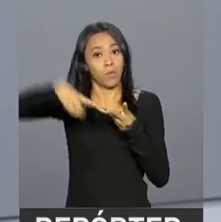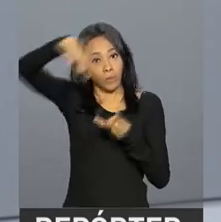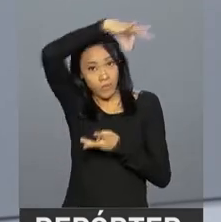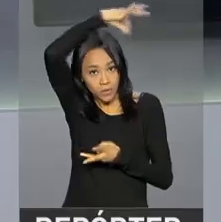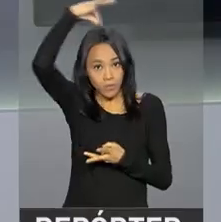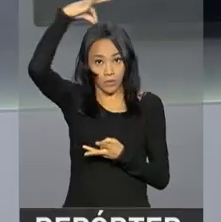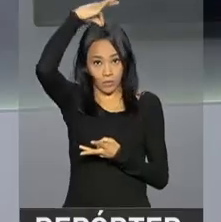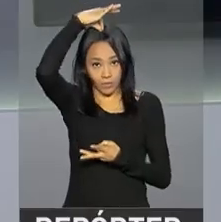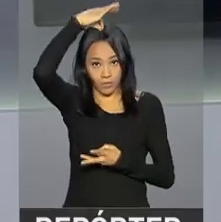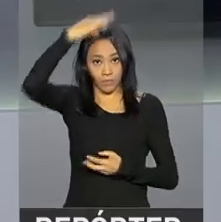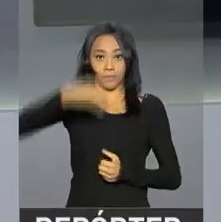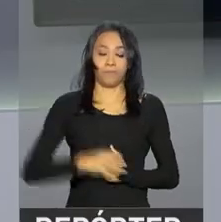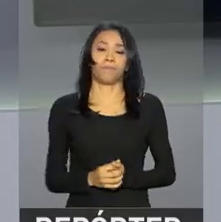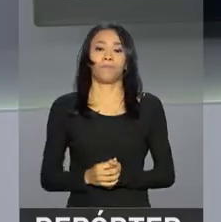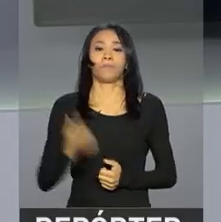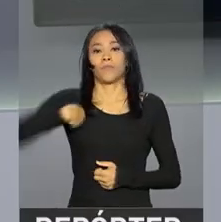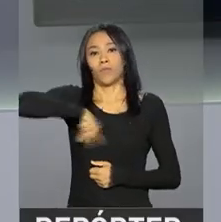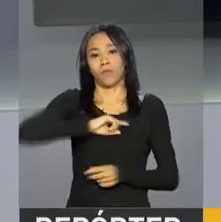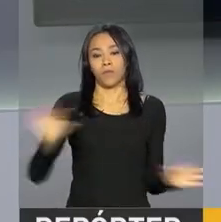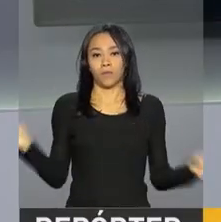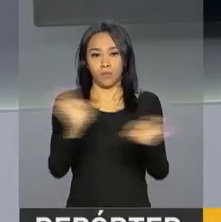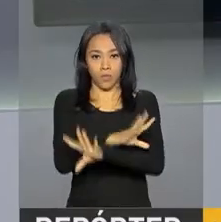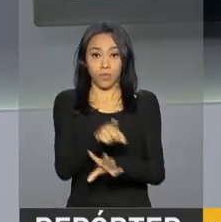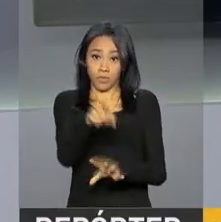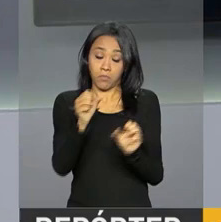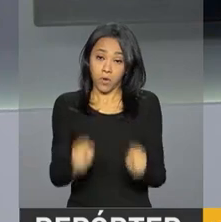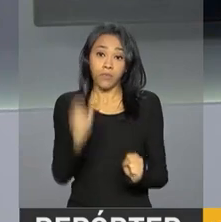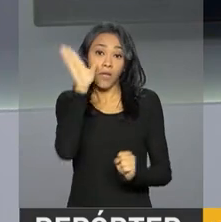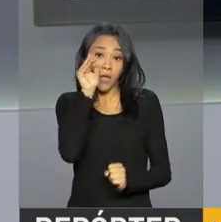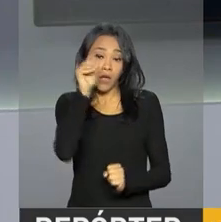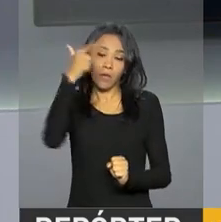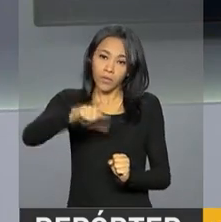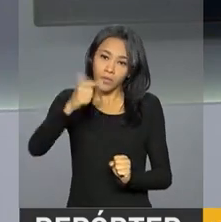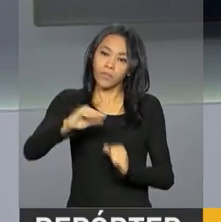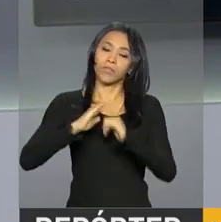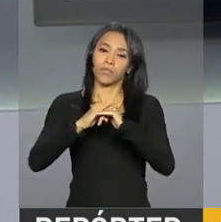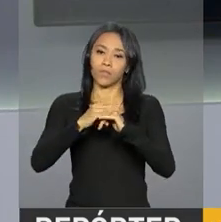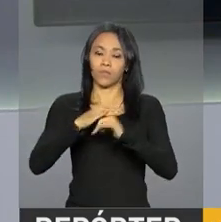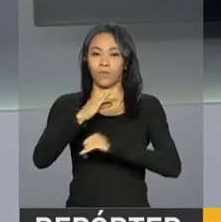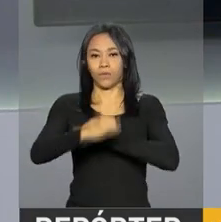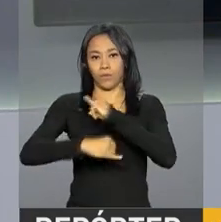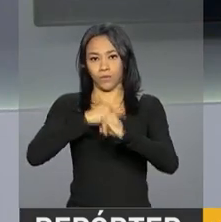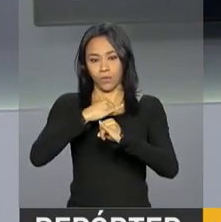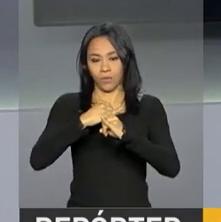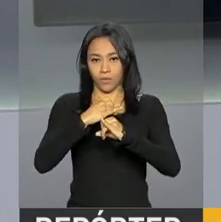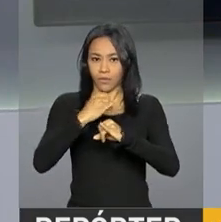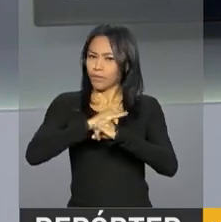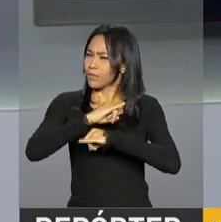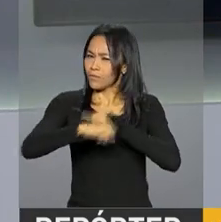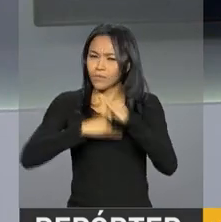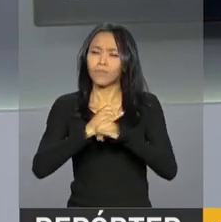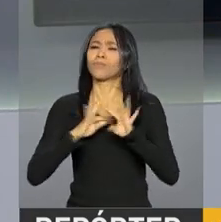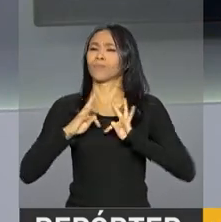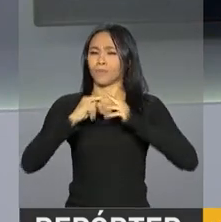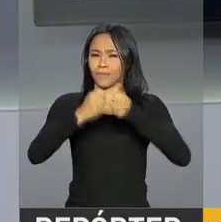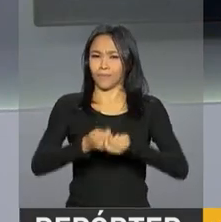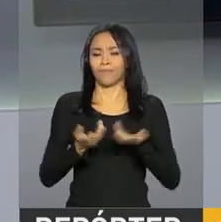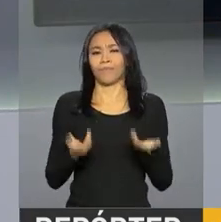Santo. Nós ficamos por aqui. Você pode rever as reportagens no YouTube e toda a programação também está na